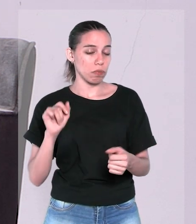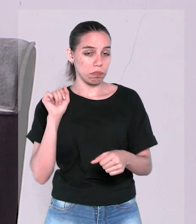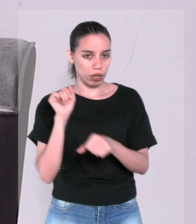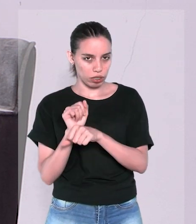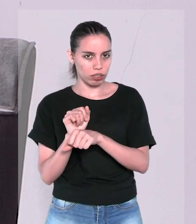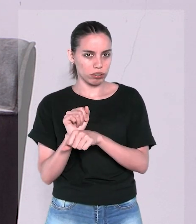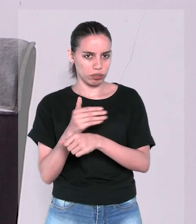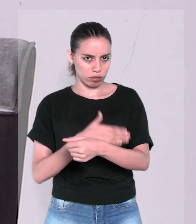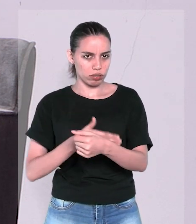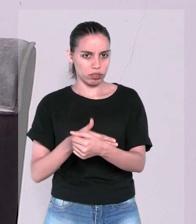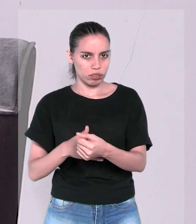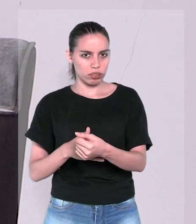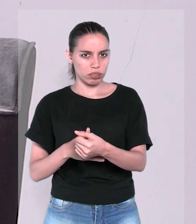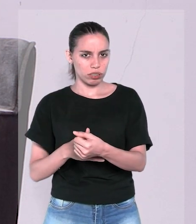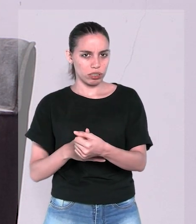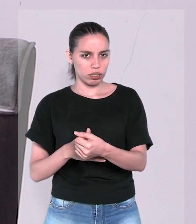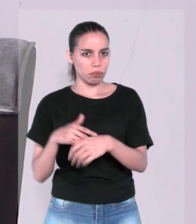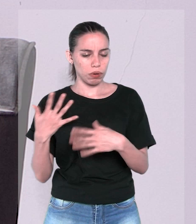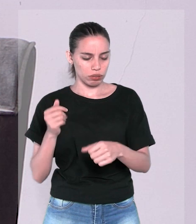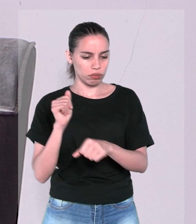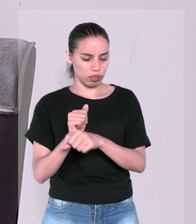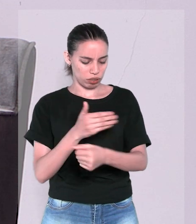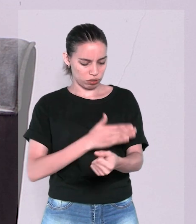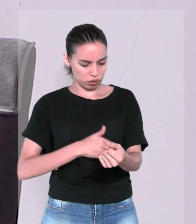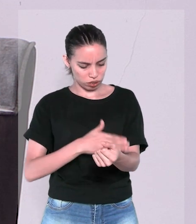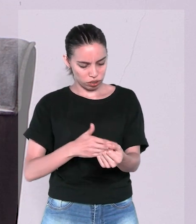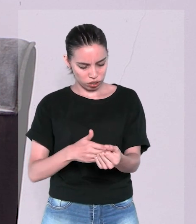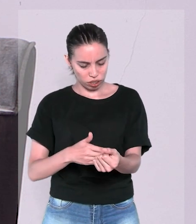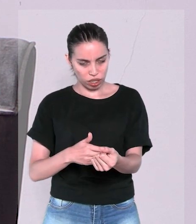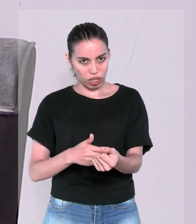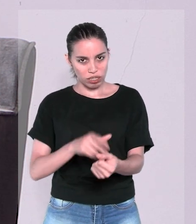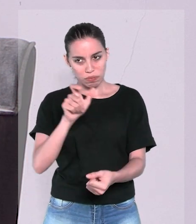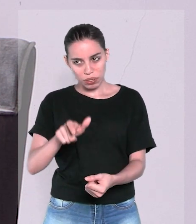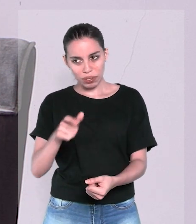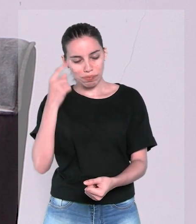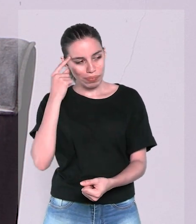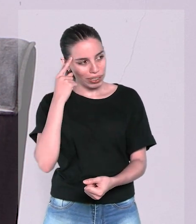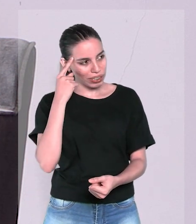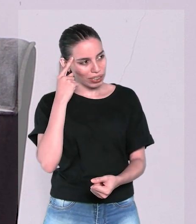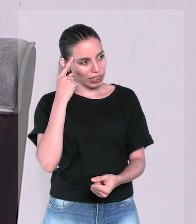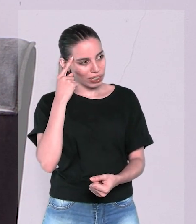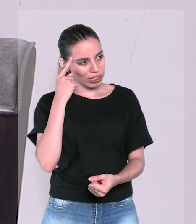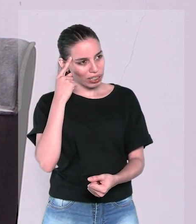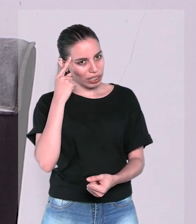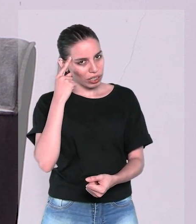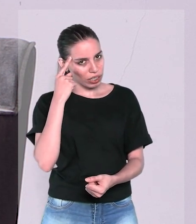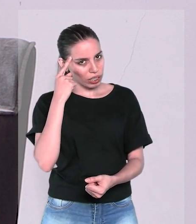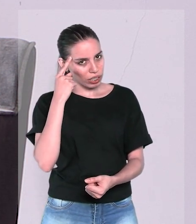buscava a si, mas na contemporaneidade você busca a si de maneira extraordinária, de uma